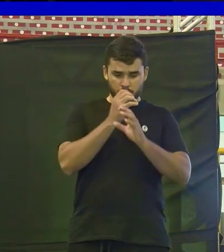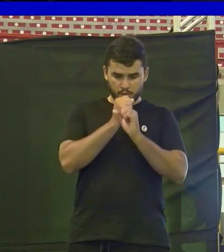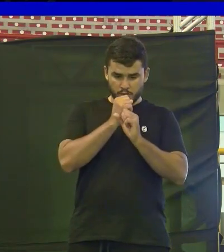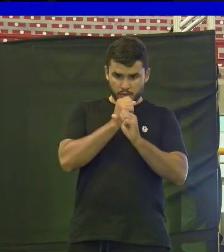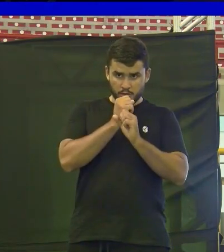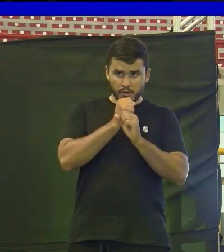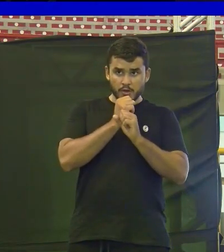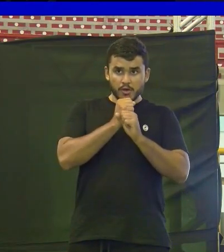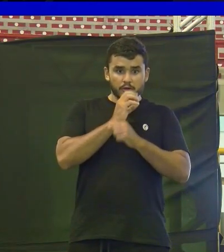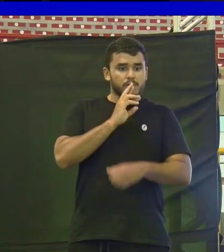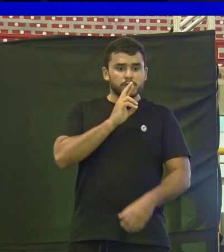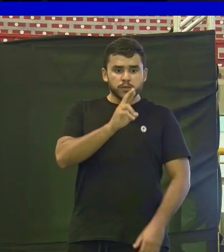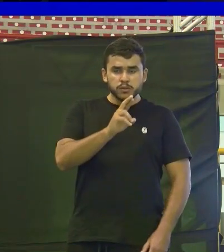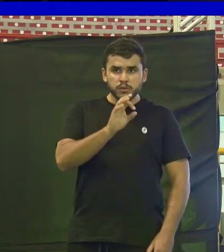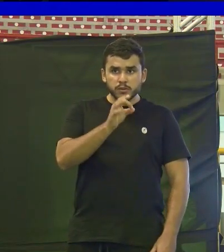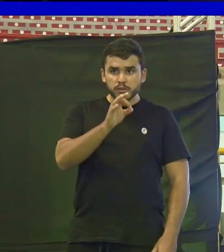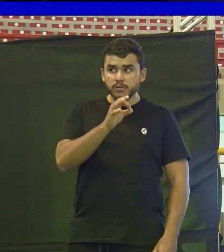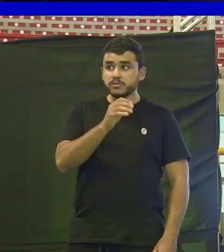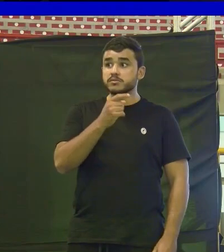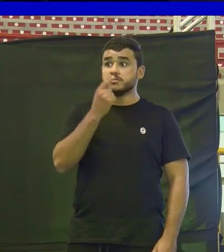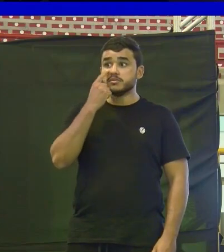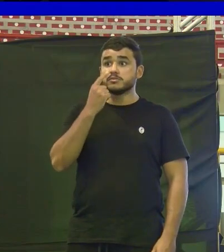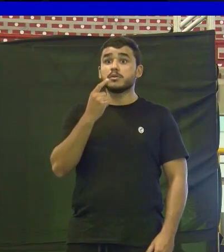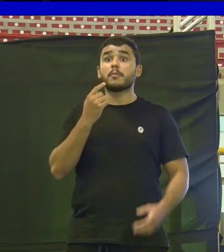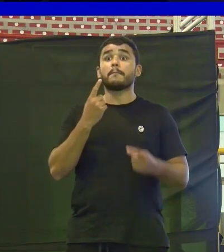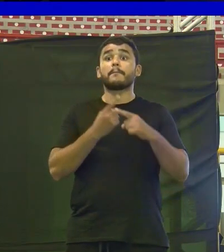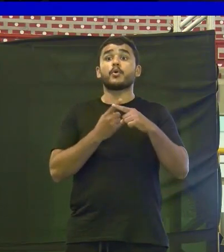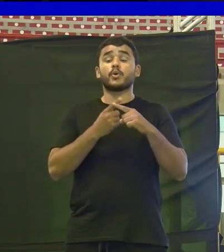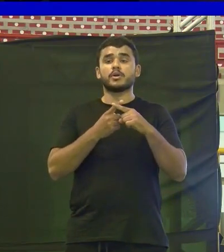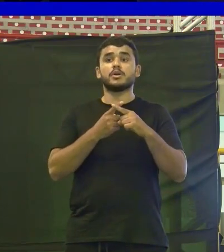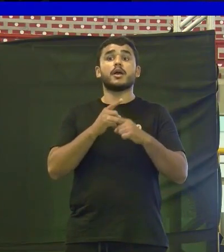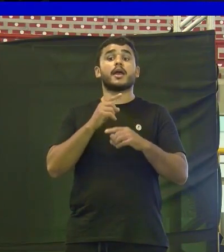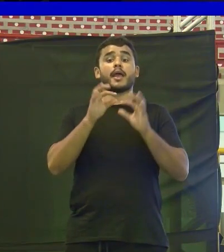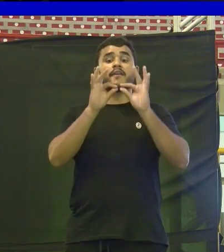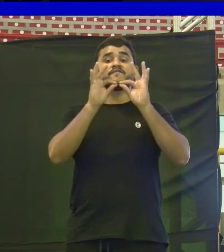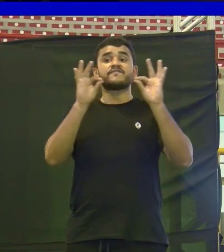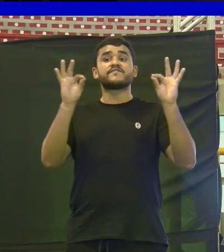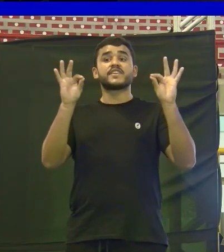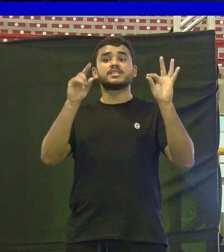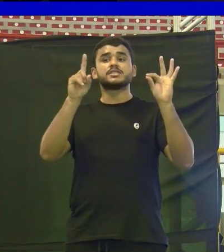agora, porque ele me disse...